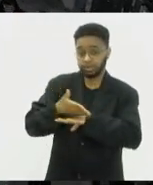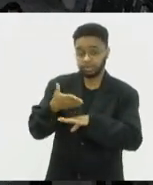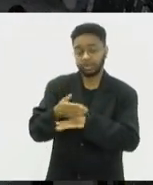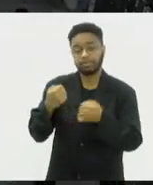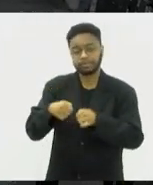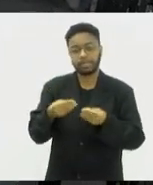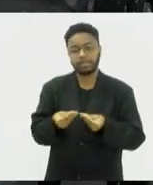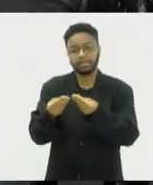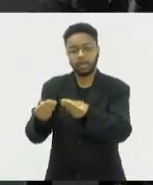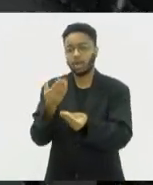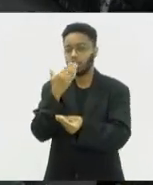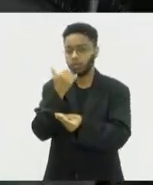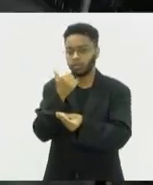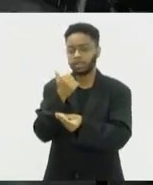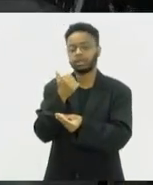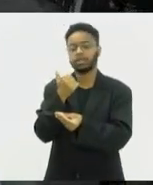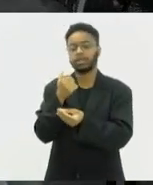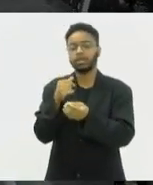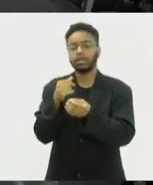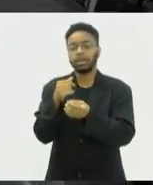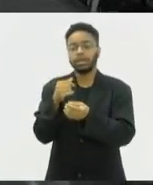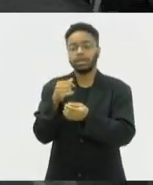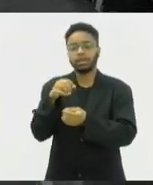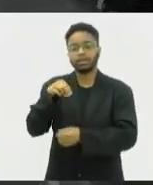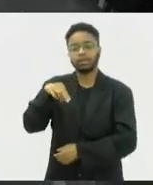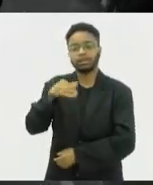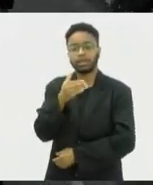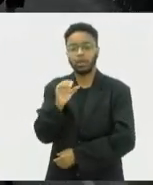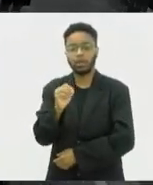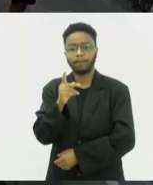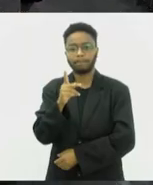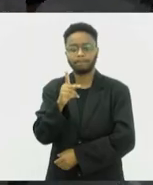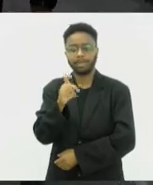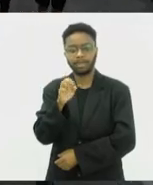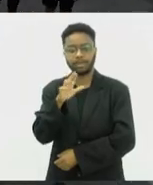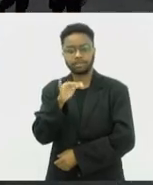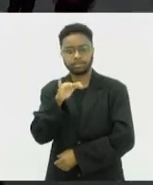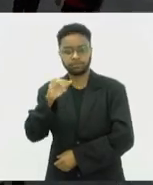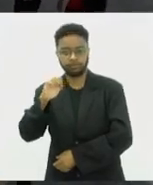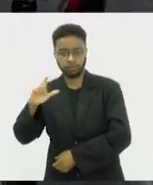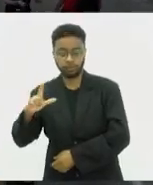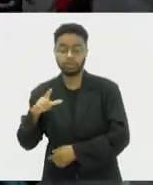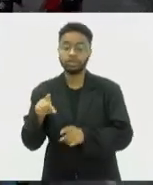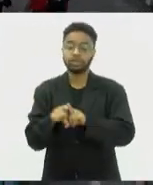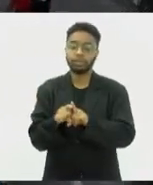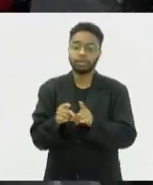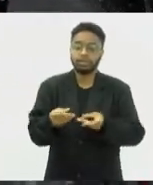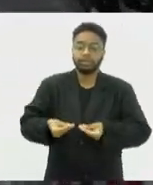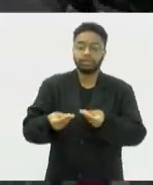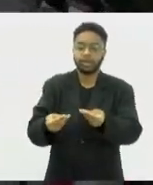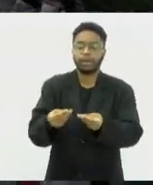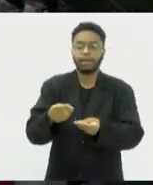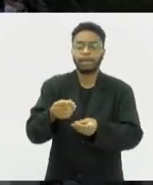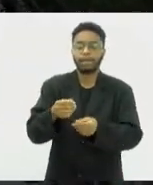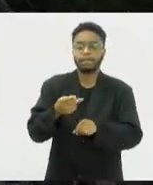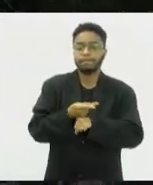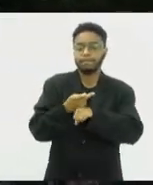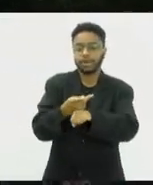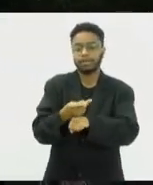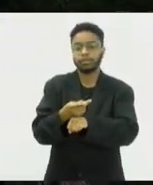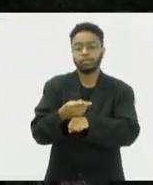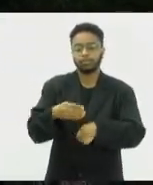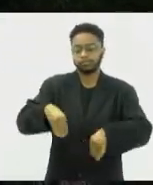e abrigos. A Prefeitura está oferecendo prêmios em dinheiro para os tapetes mais bonitos. O primeiro colocado vai ganhar R$ 1.000, o